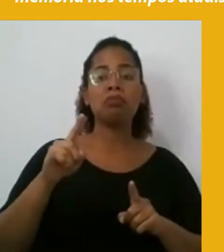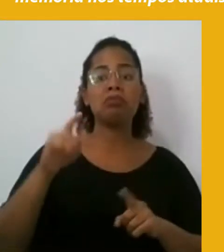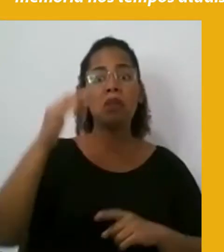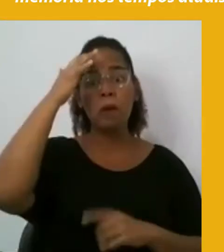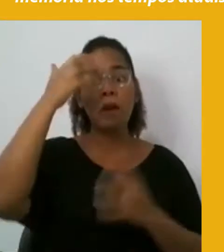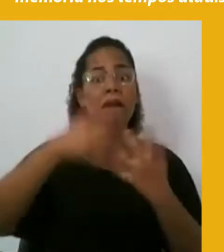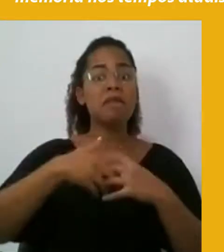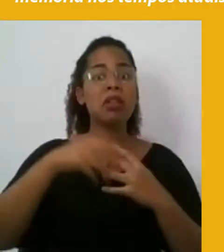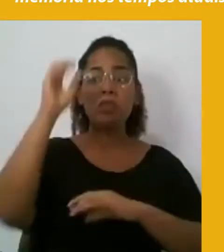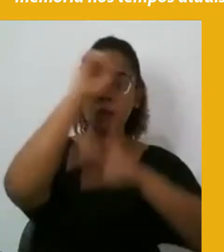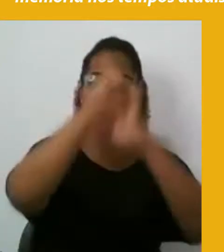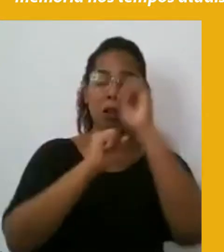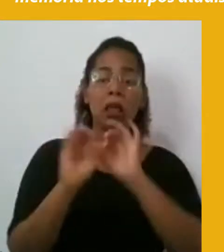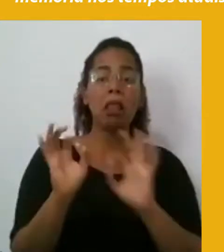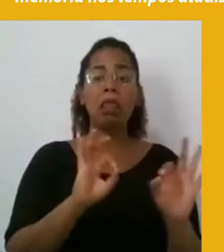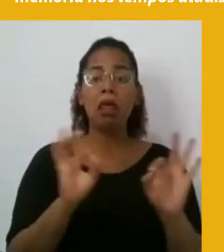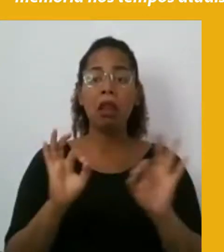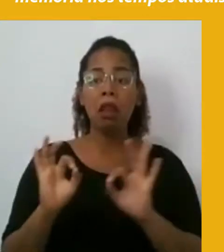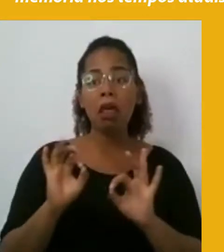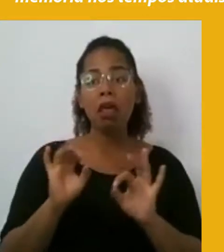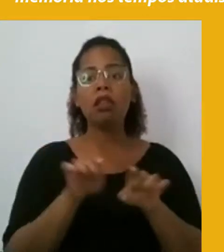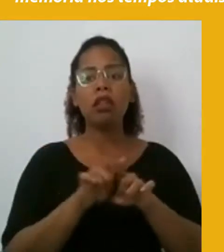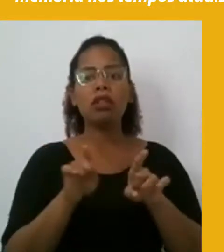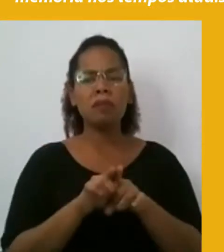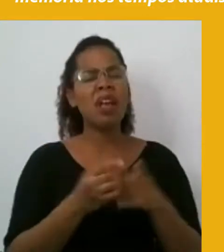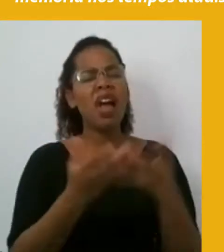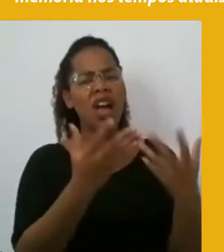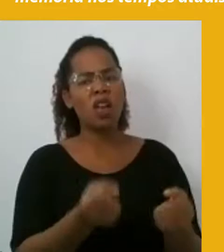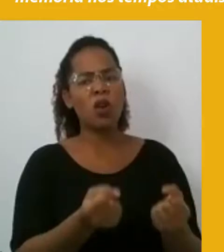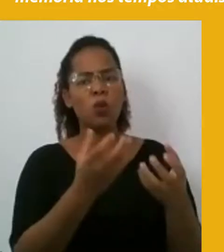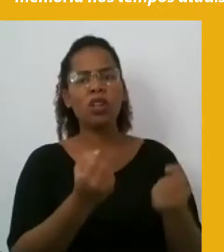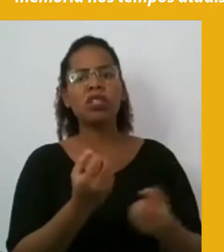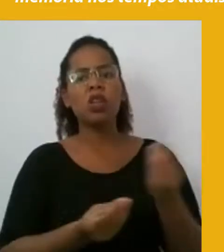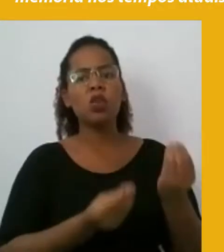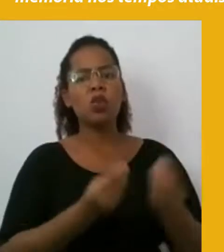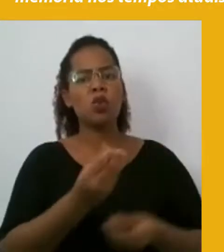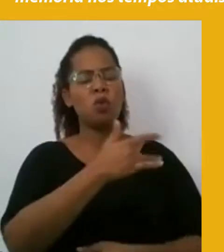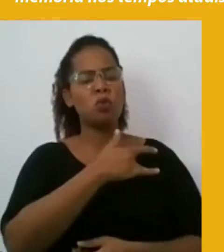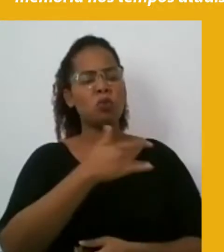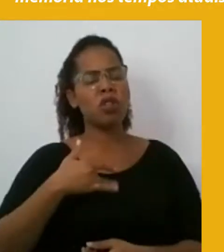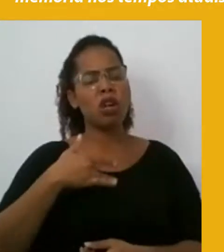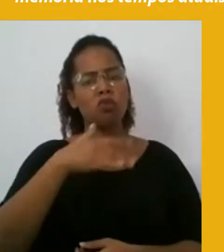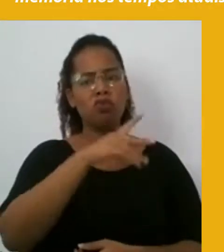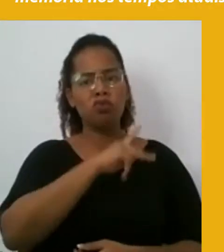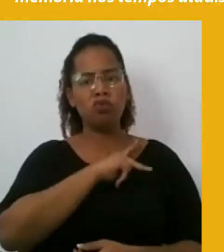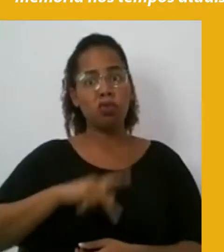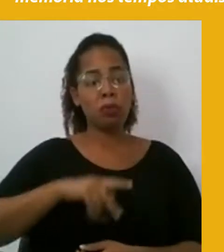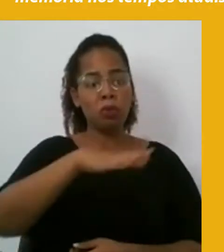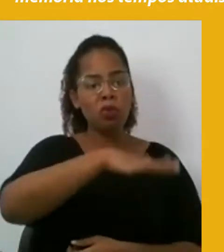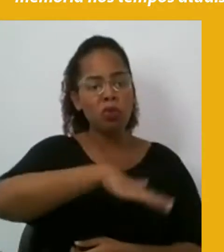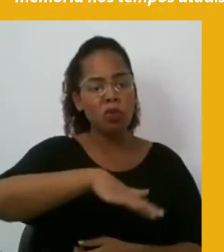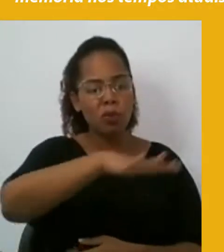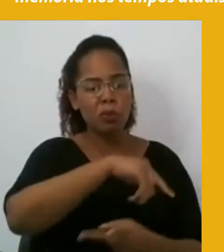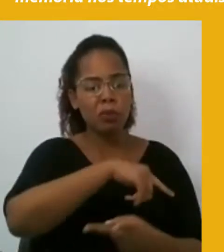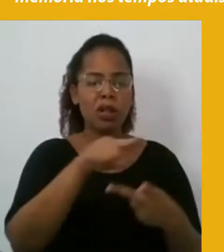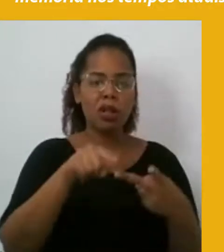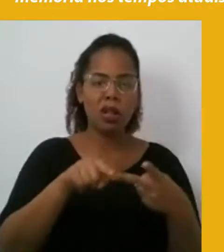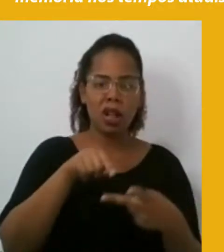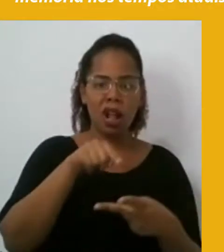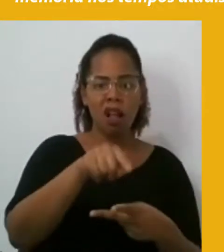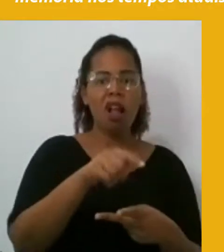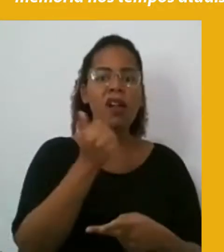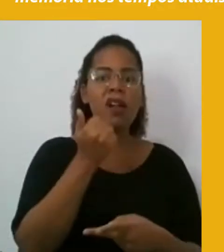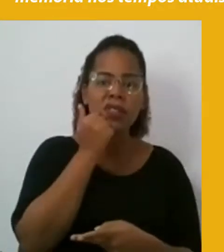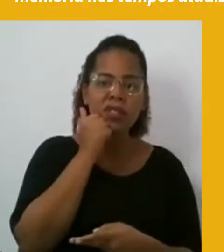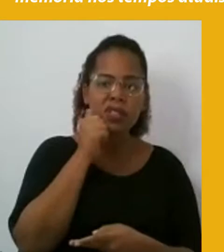por exemplo, da saúde pública, do apoio às ciências, do apoio ao conhecimento, que estavam satisfeitos exatamente com o